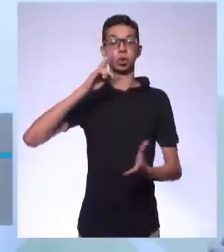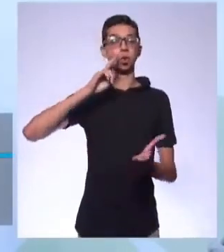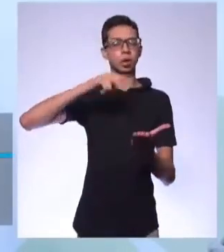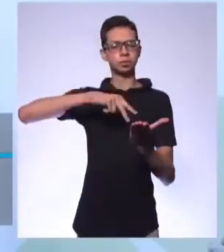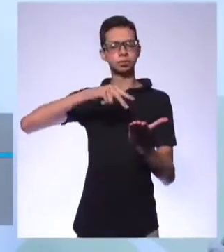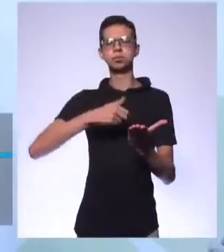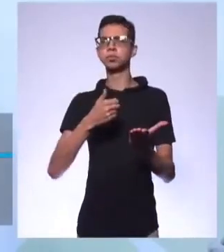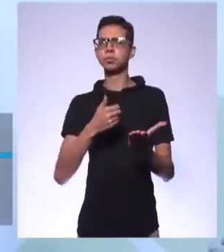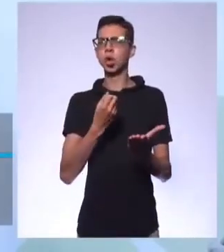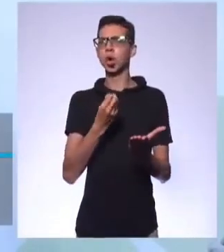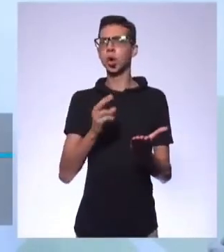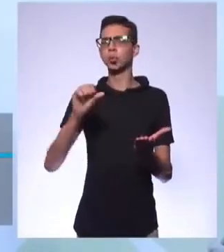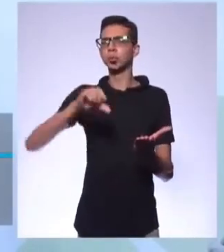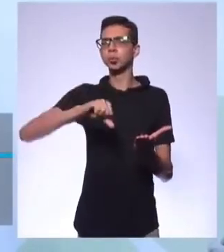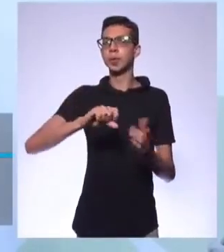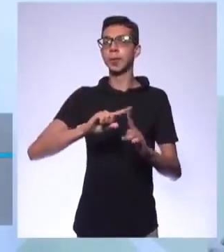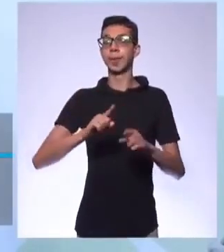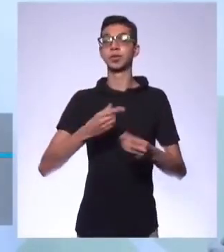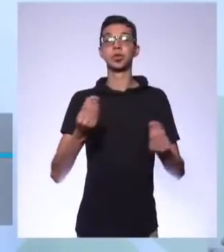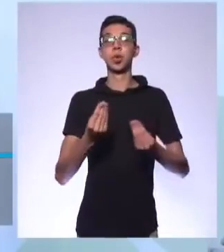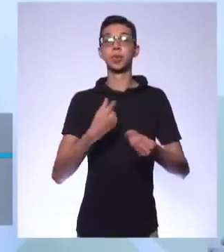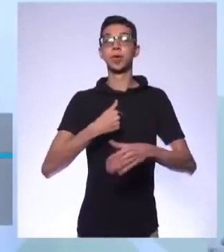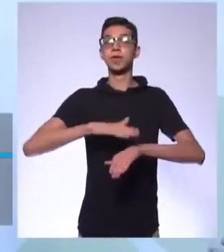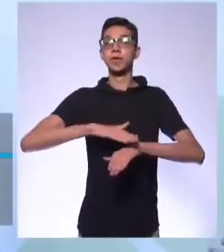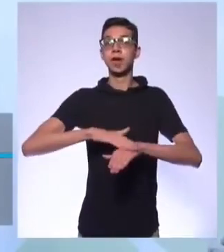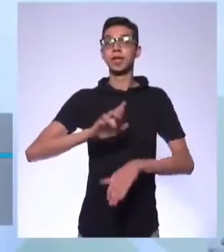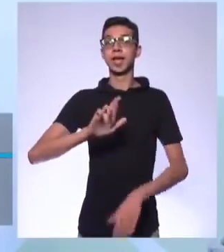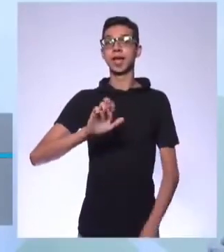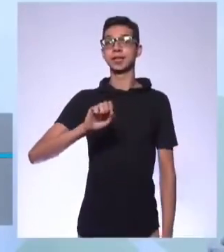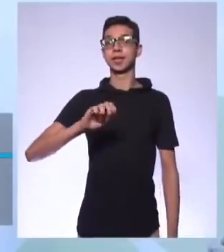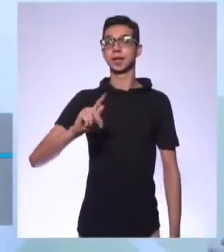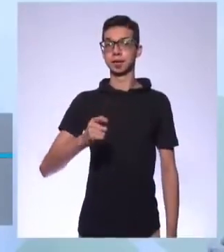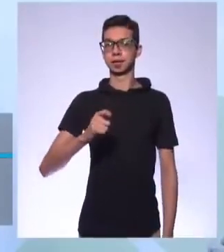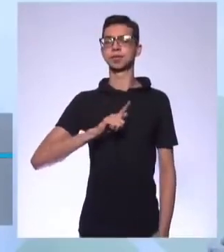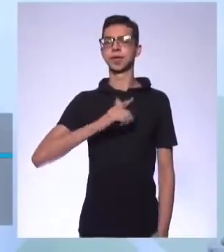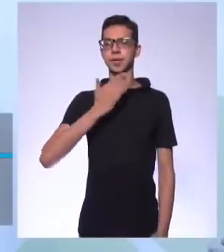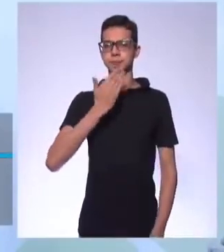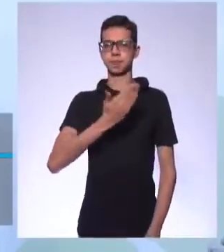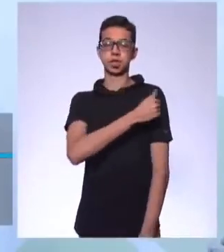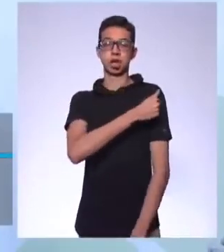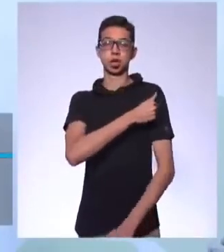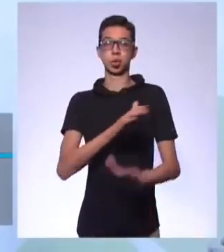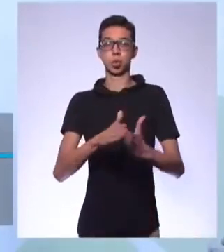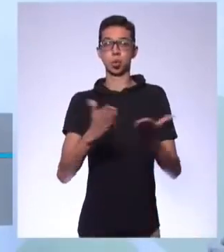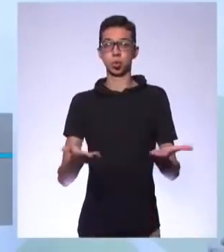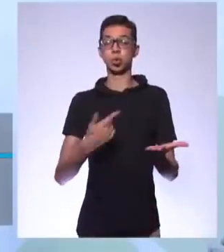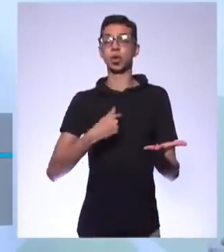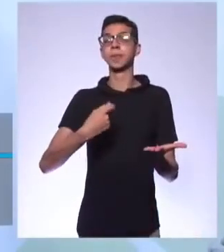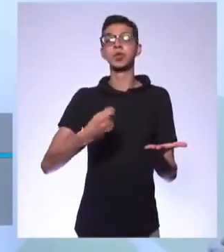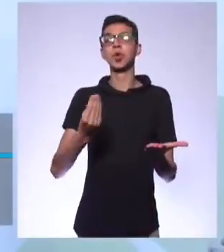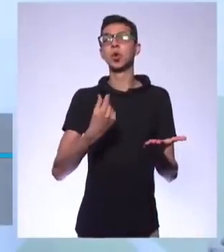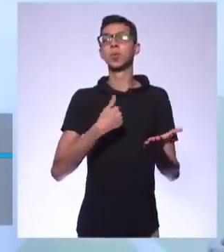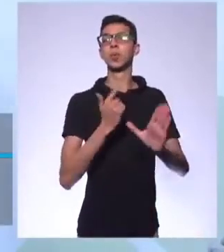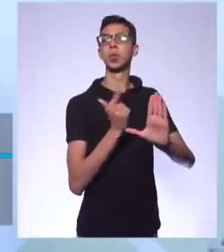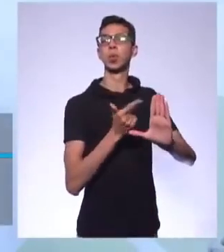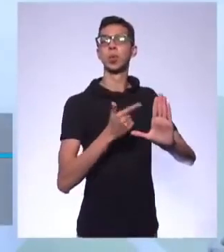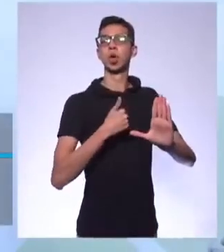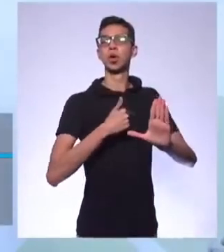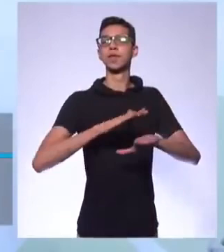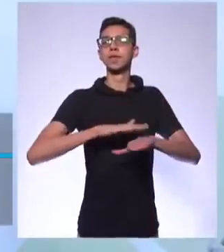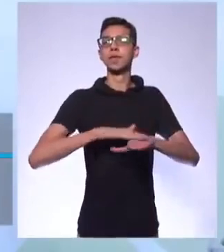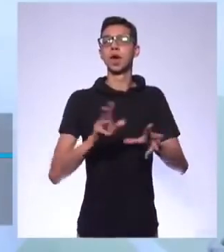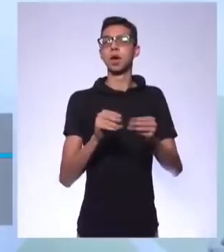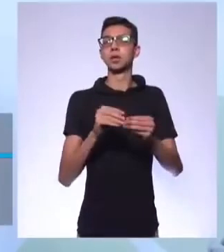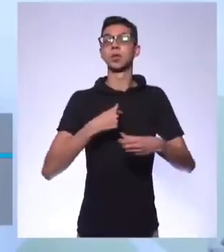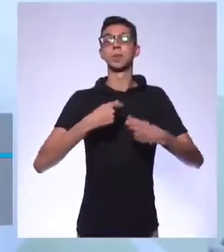vale. Mas, para eu fazer a resenha que é pedida lá no caderno do aluno, eu tenho que estudar, eu tenho que me preparar, eu tenho que ter um roteiro. Nós vamos ver